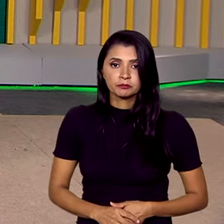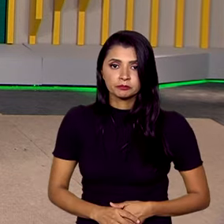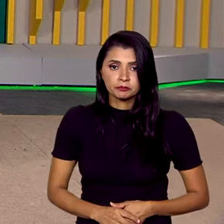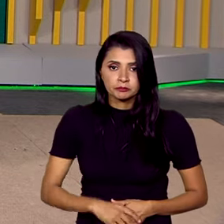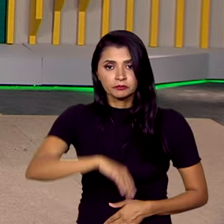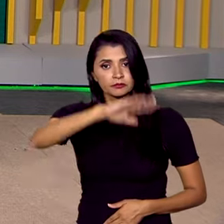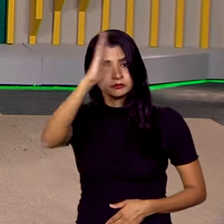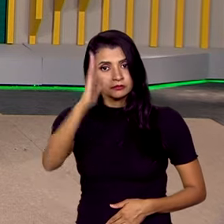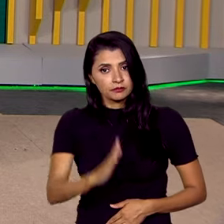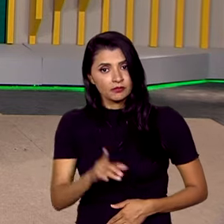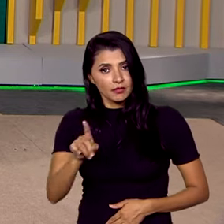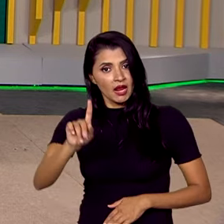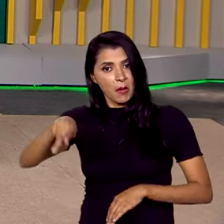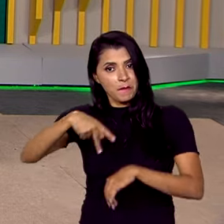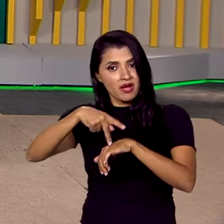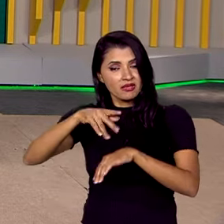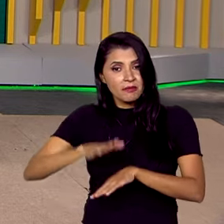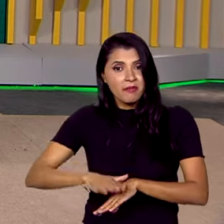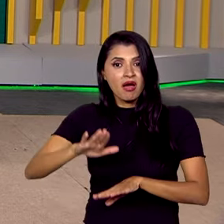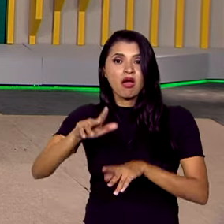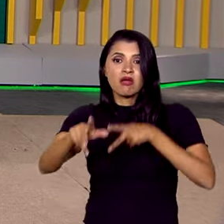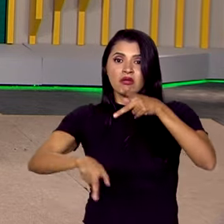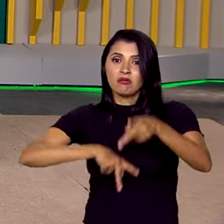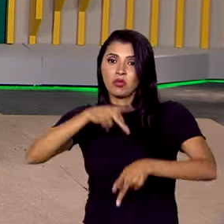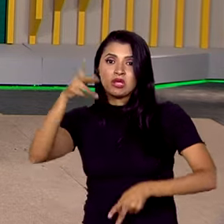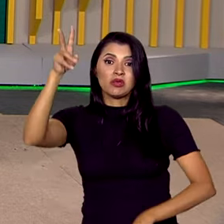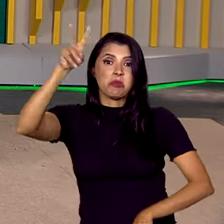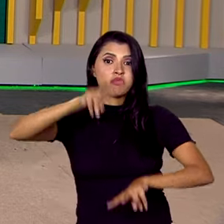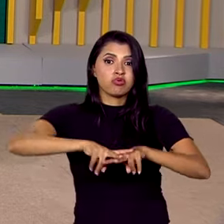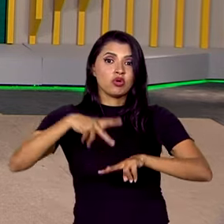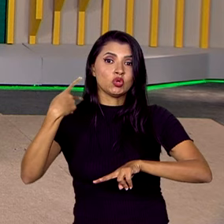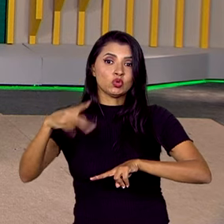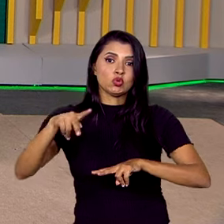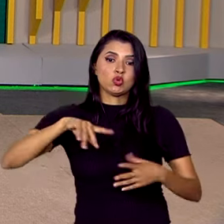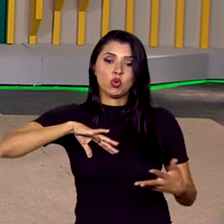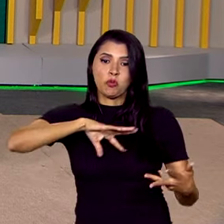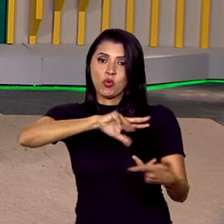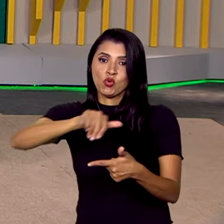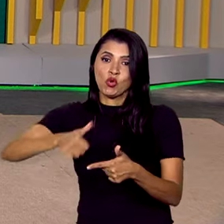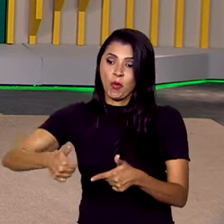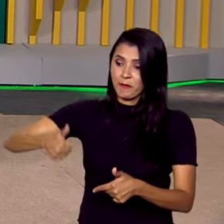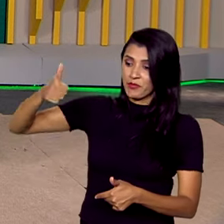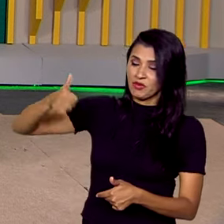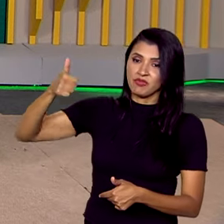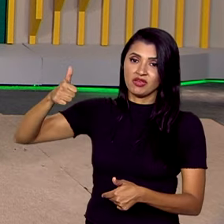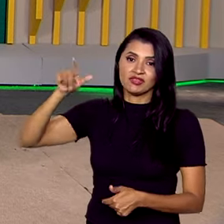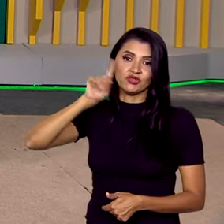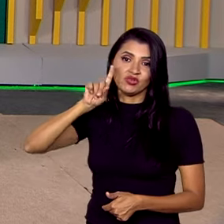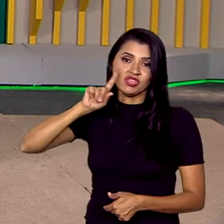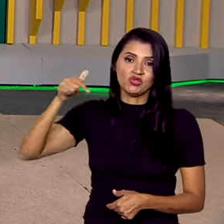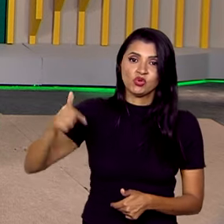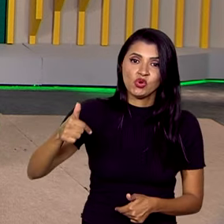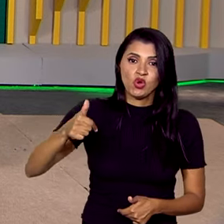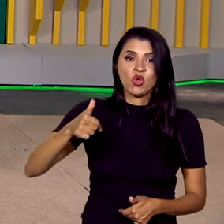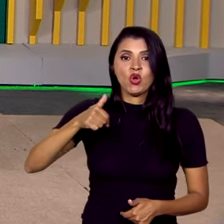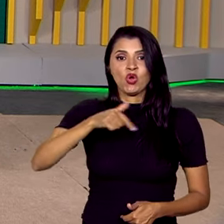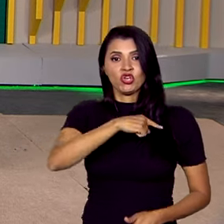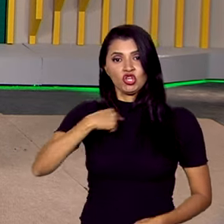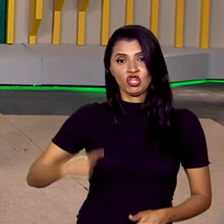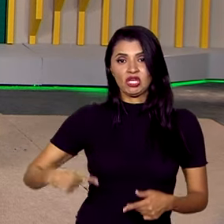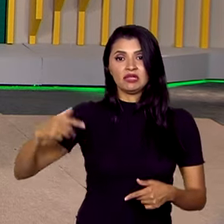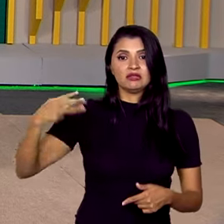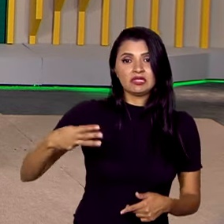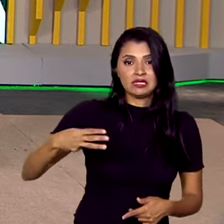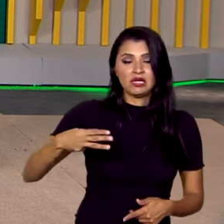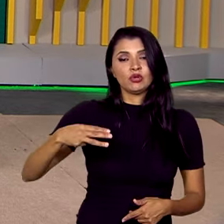o Brasil é um dos países com a maior população carcerária do mundo ficando atrás apenas dos Estados Unidos China e Rússia